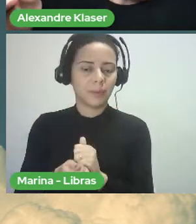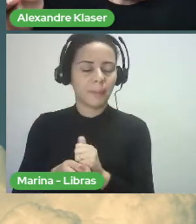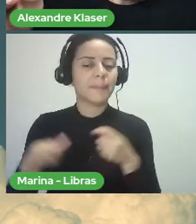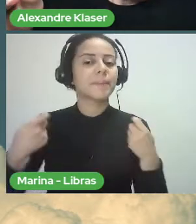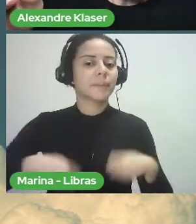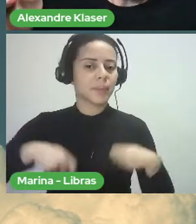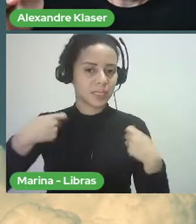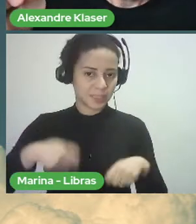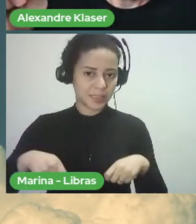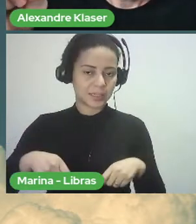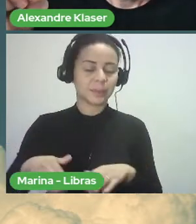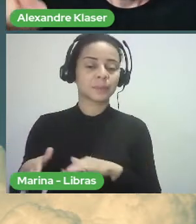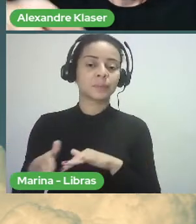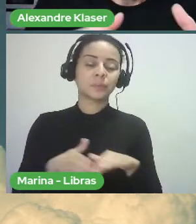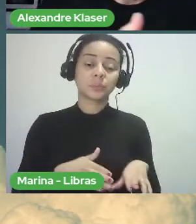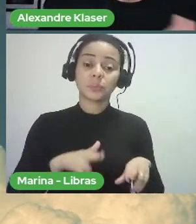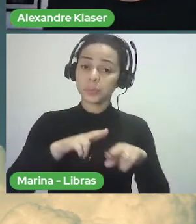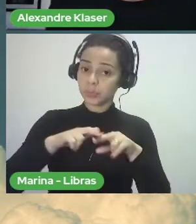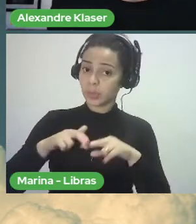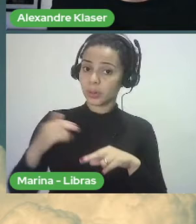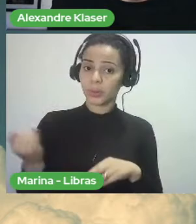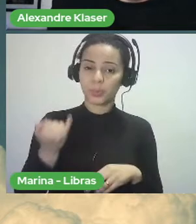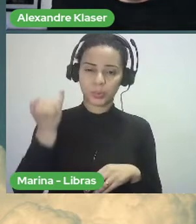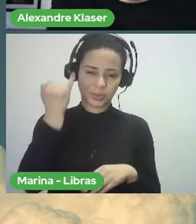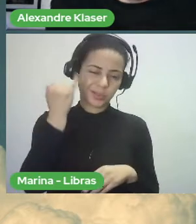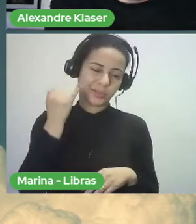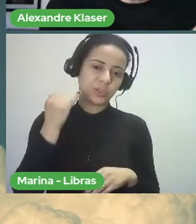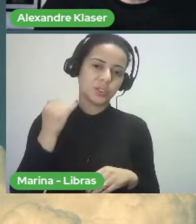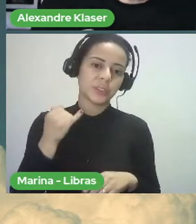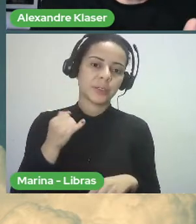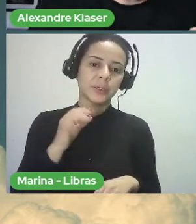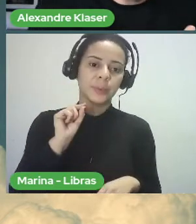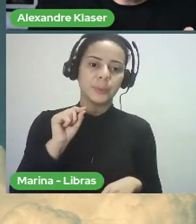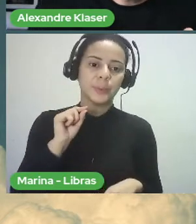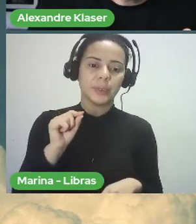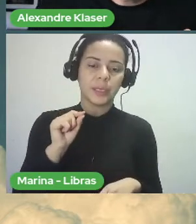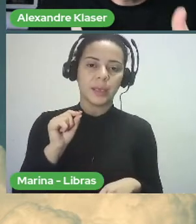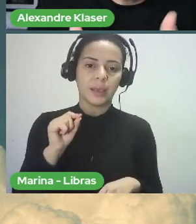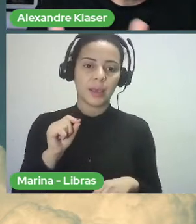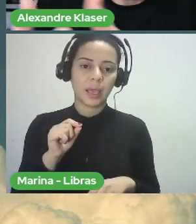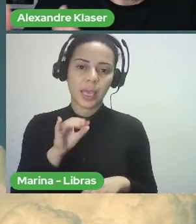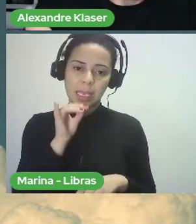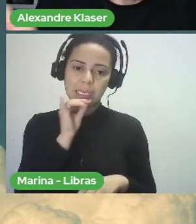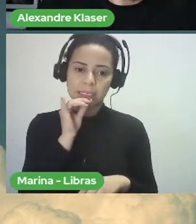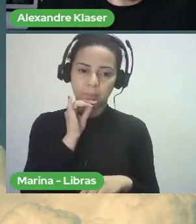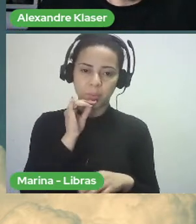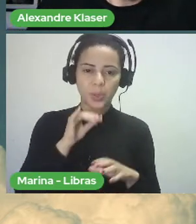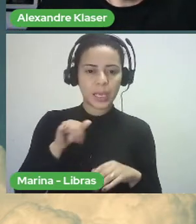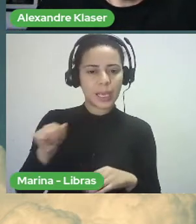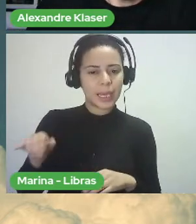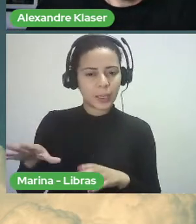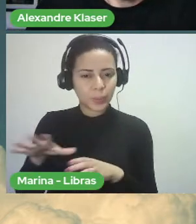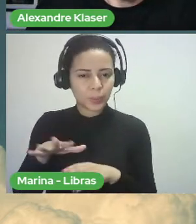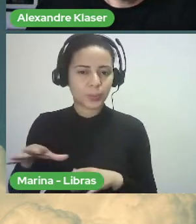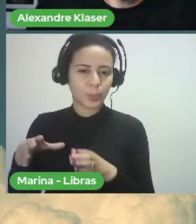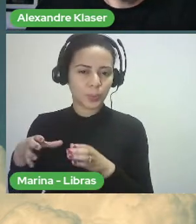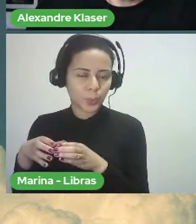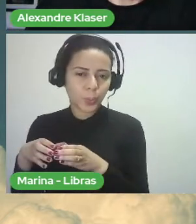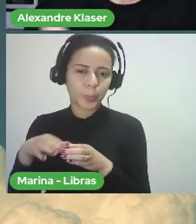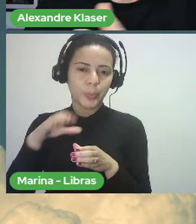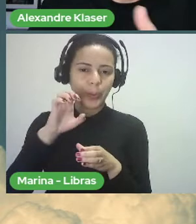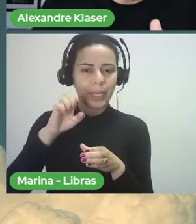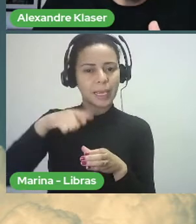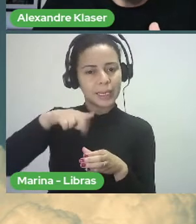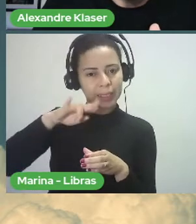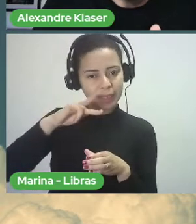desenho organizacional, que a gente vai querer mudar a maneira que as equipes são montadas, para que as equipes possam pensar em